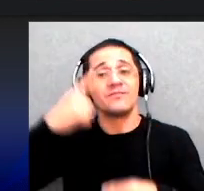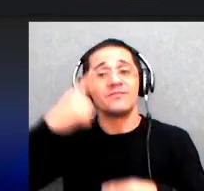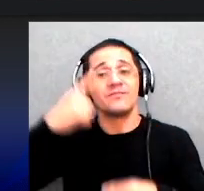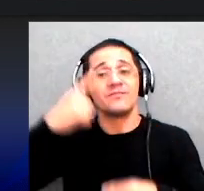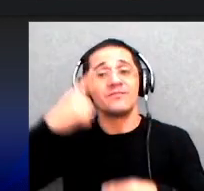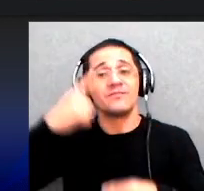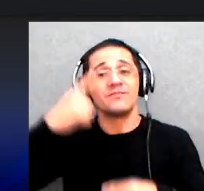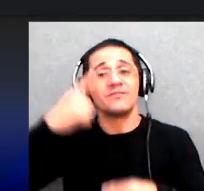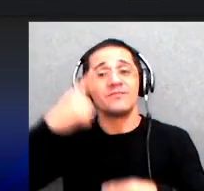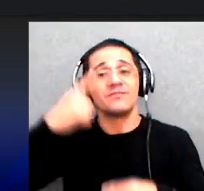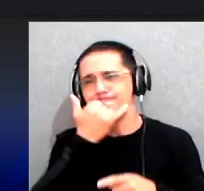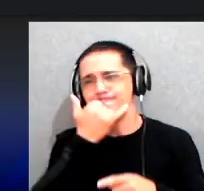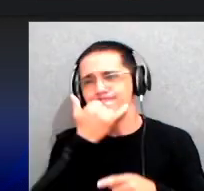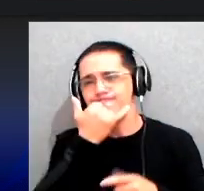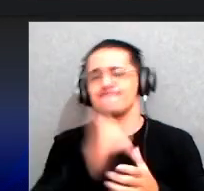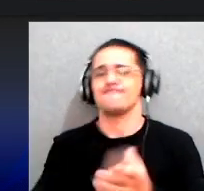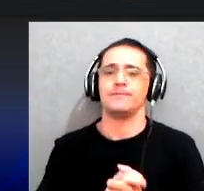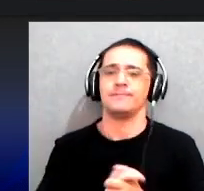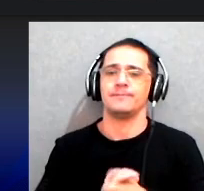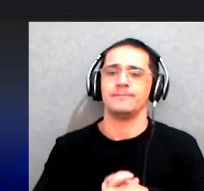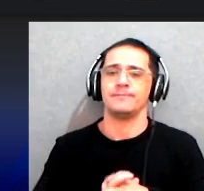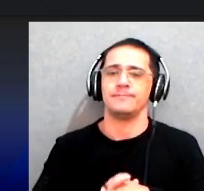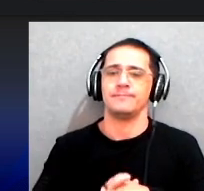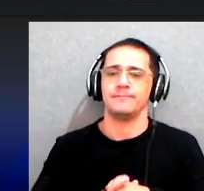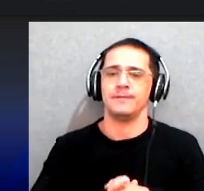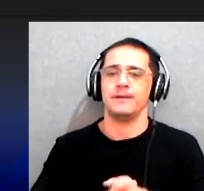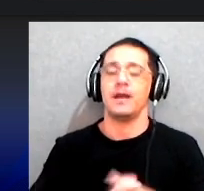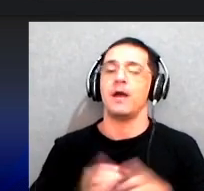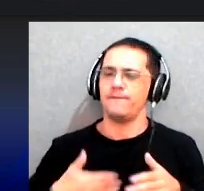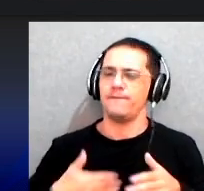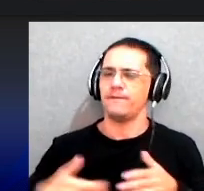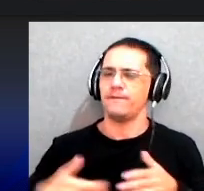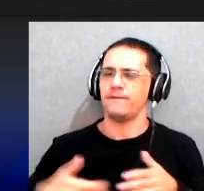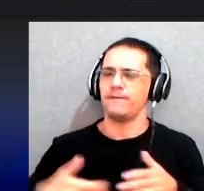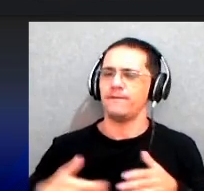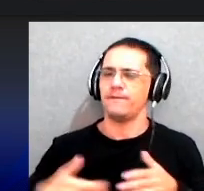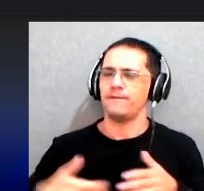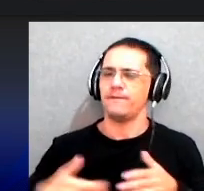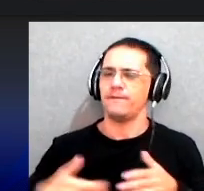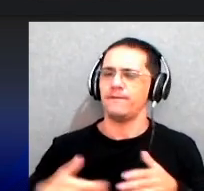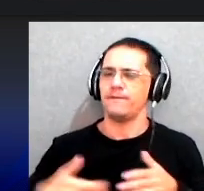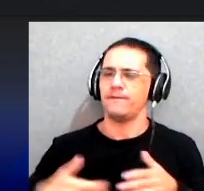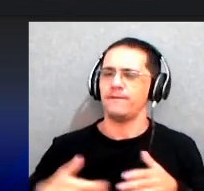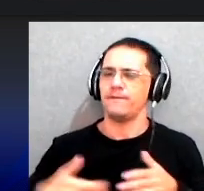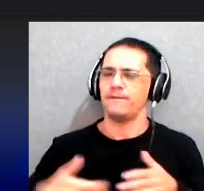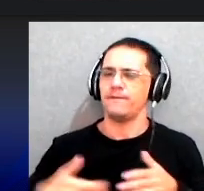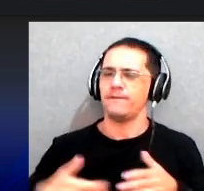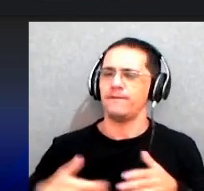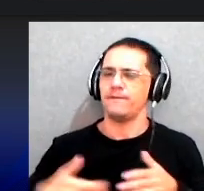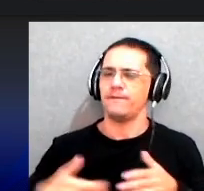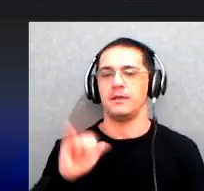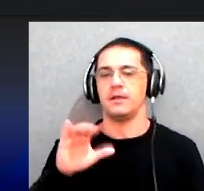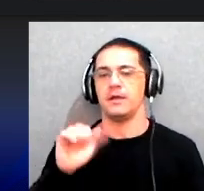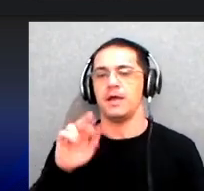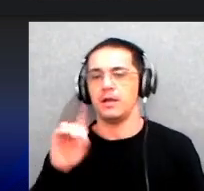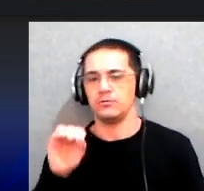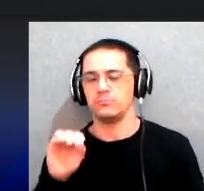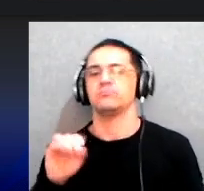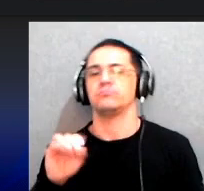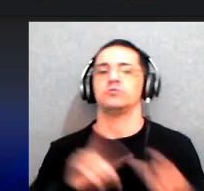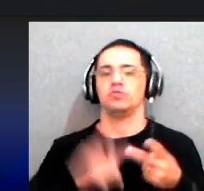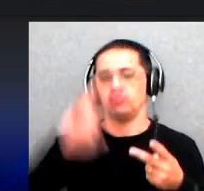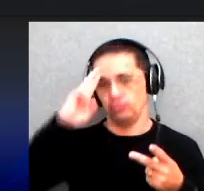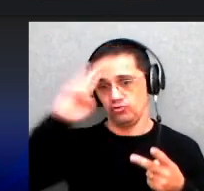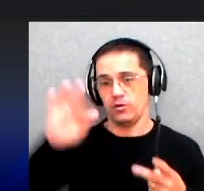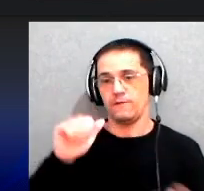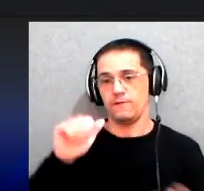palavras finais, dizendo, presidente Ricardo, caríssima diretora Fabiana Bart, que